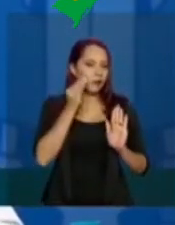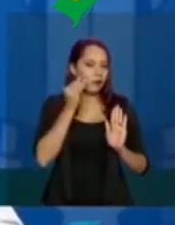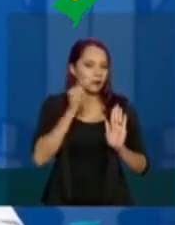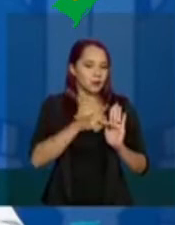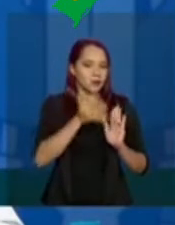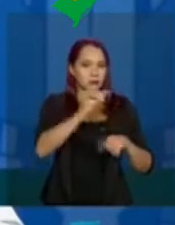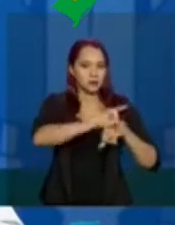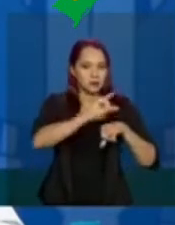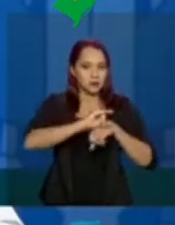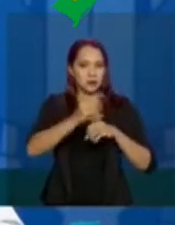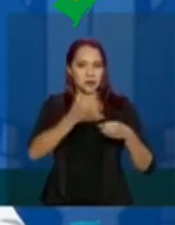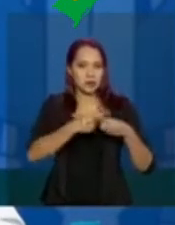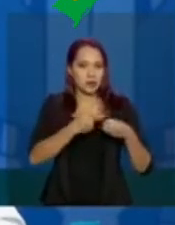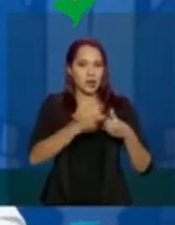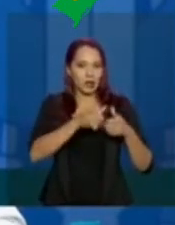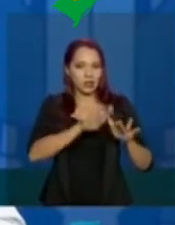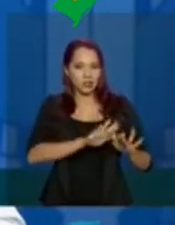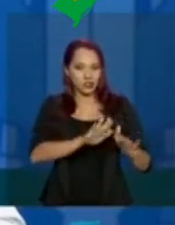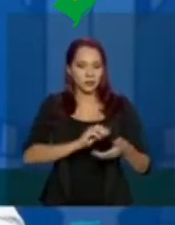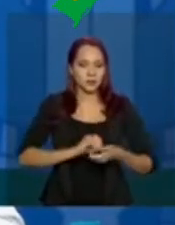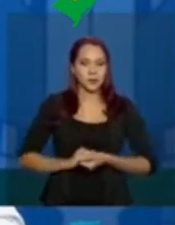próprias cidades onde eles estavam.